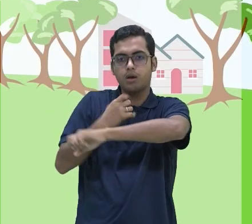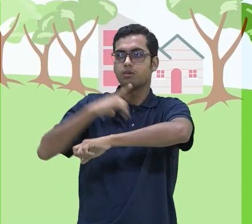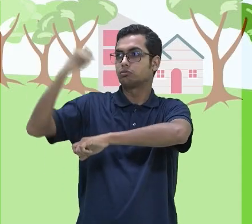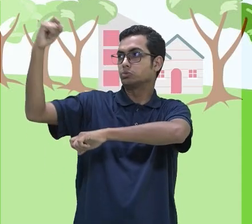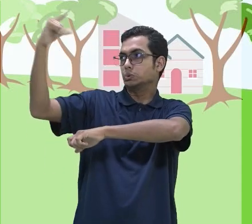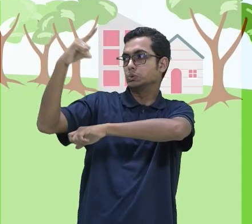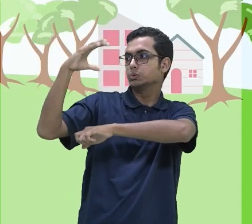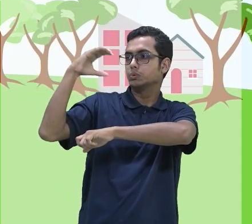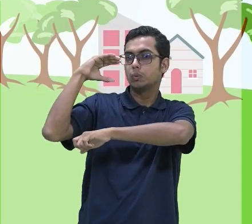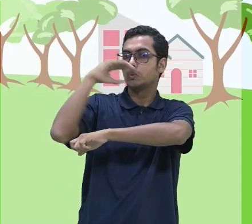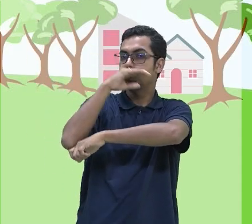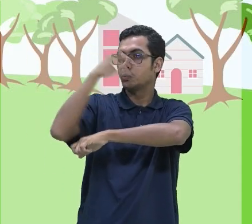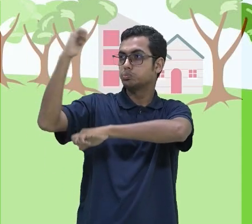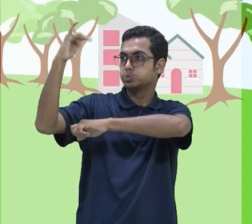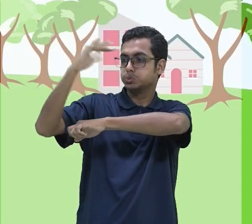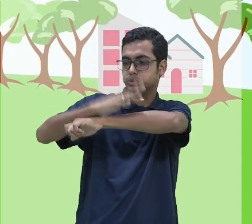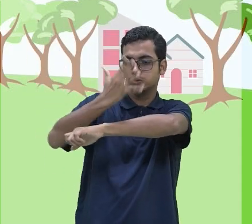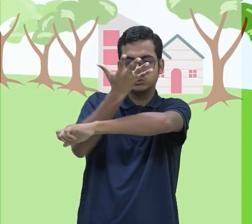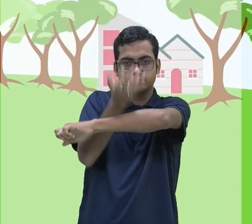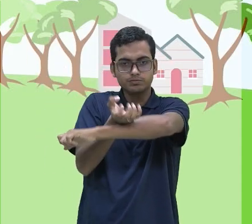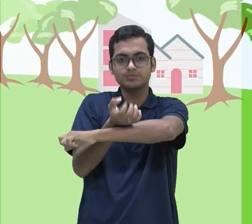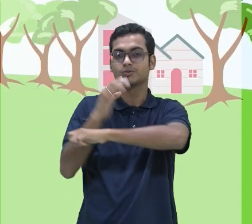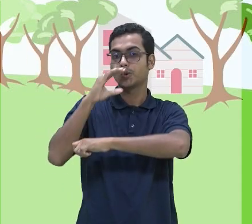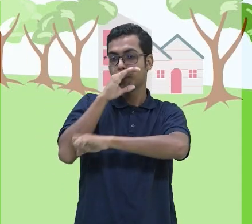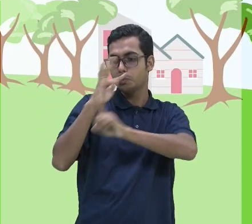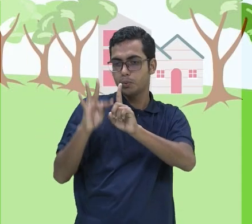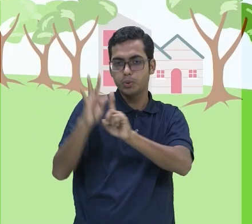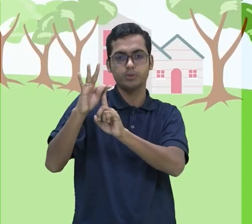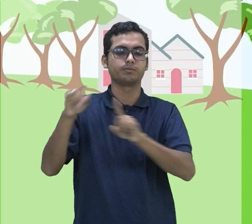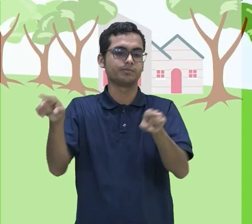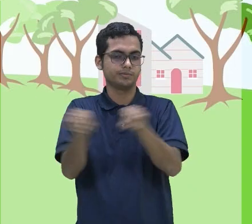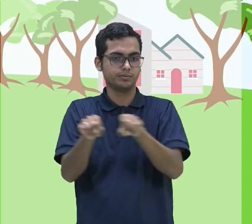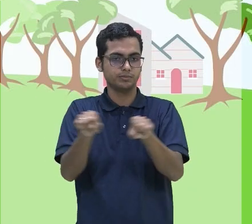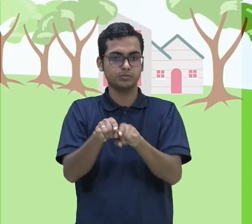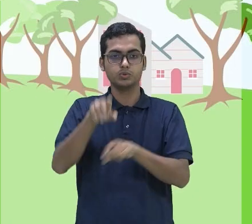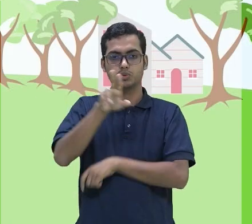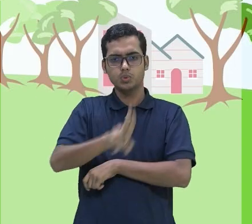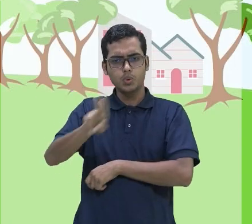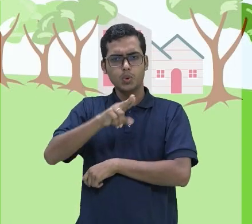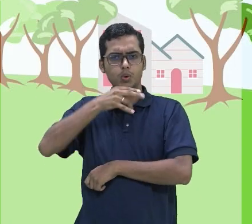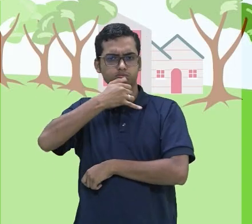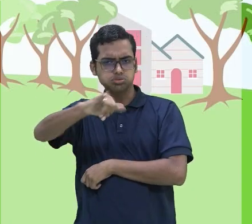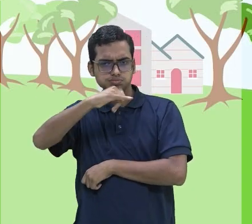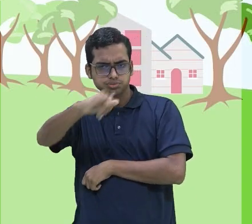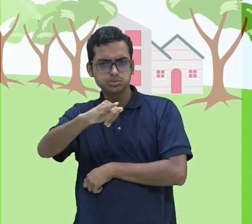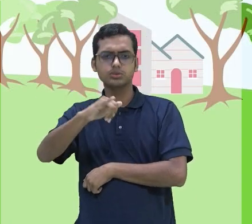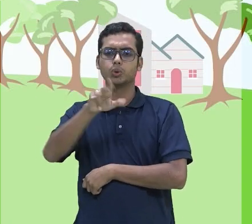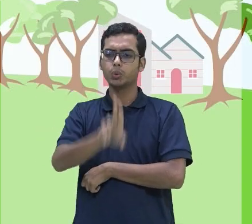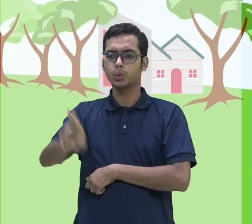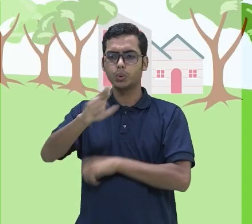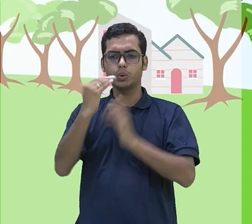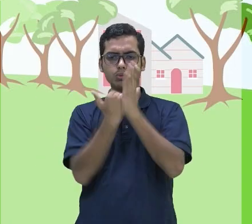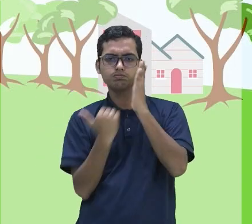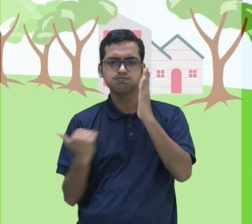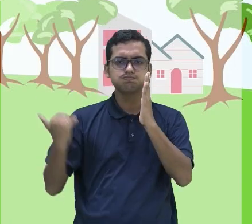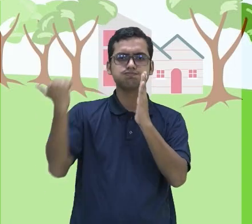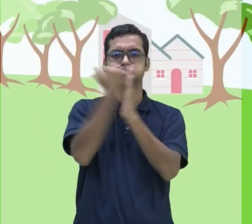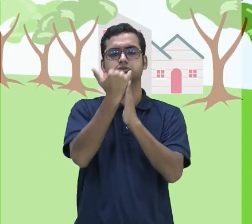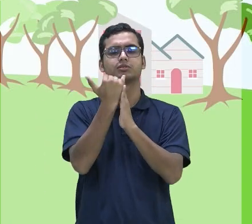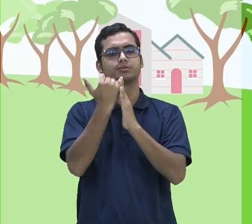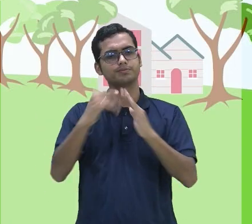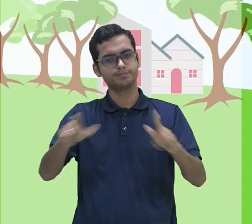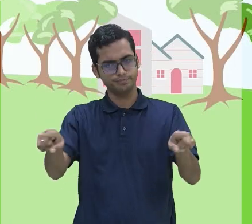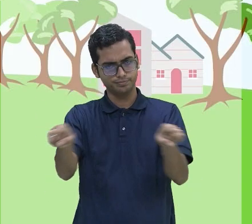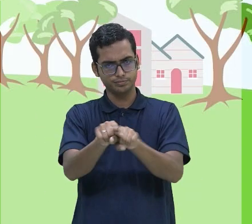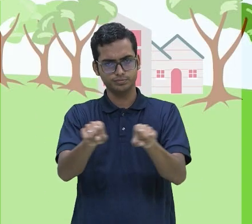na Amazônia vêm com o quê? Com o aumento, né, do consumo de energia, afinal de contas, há um grande